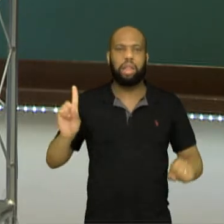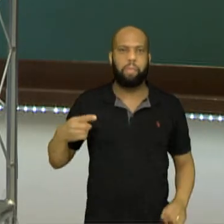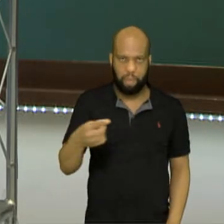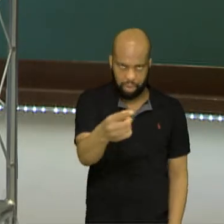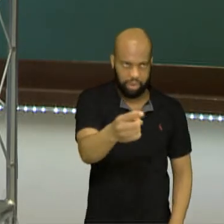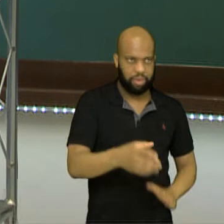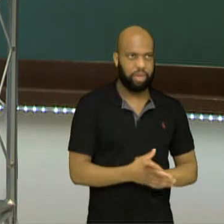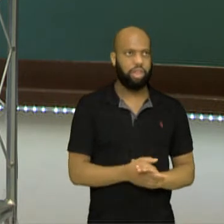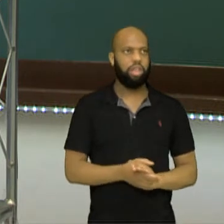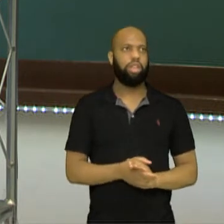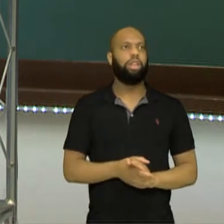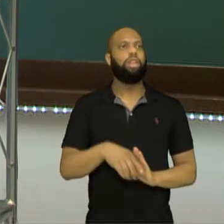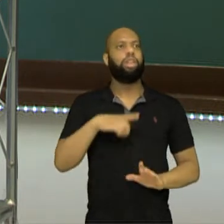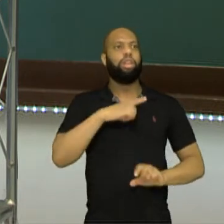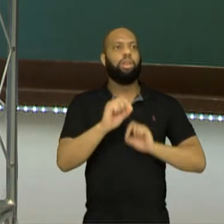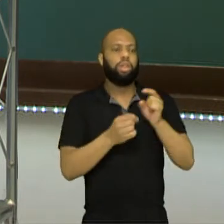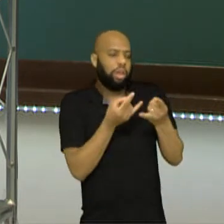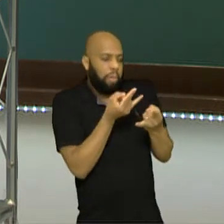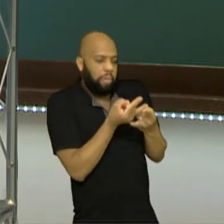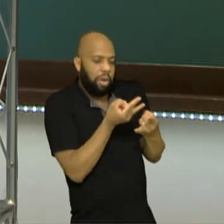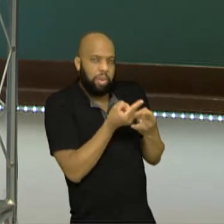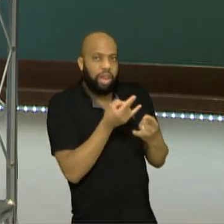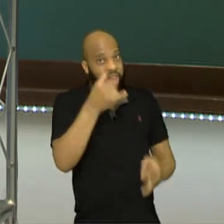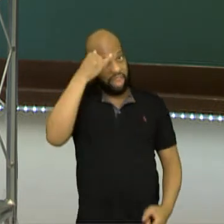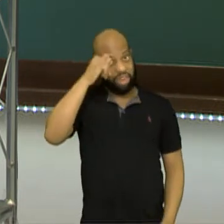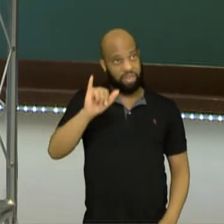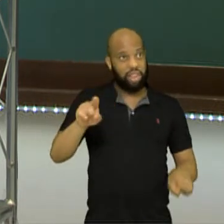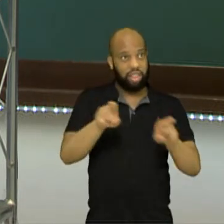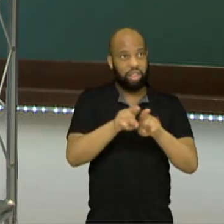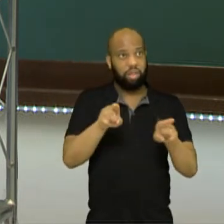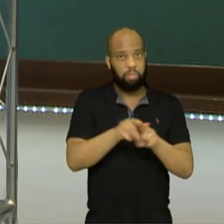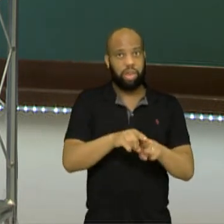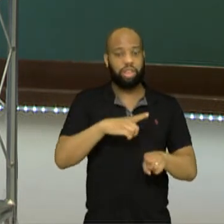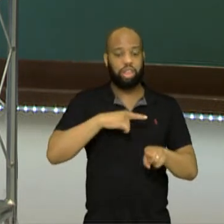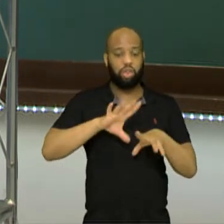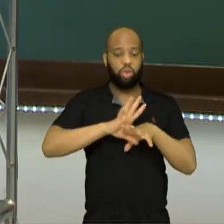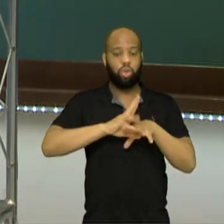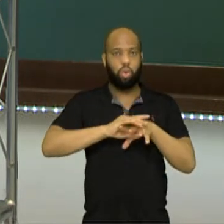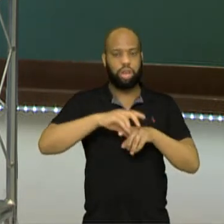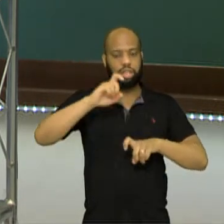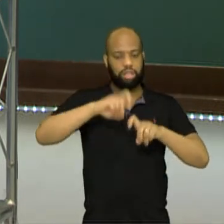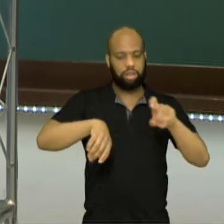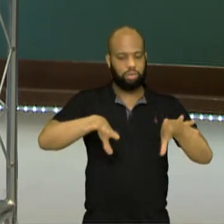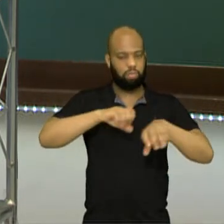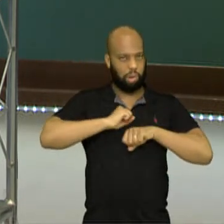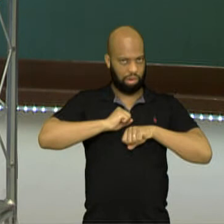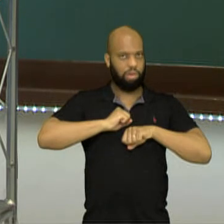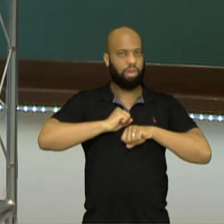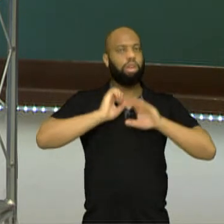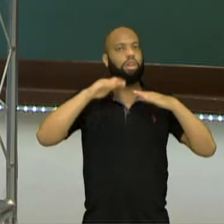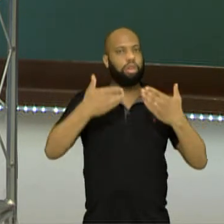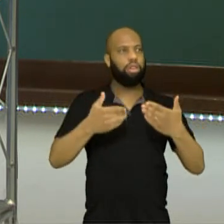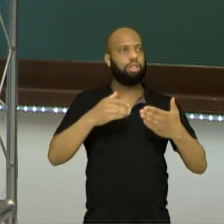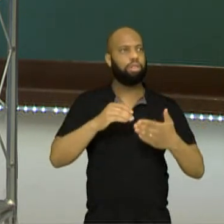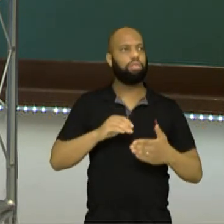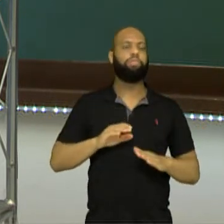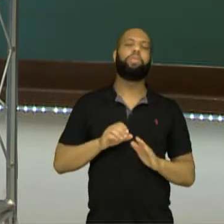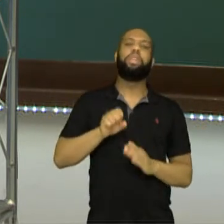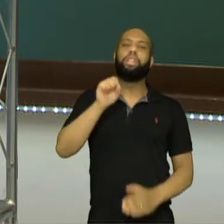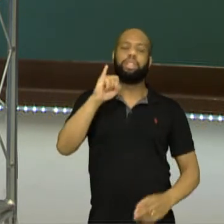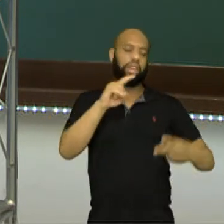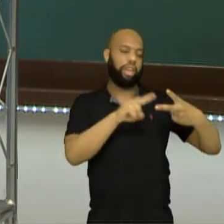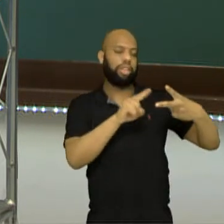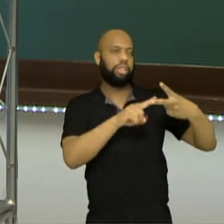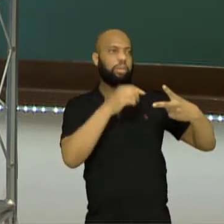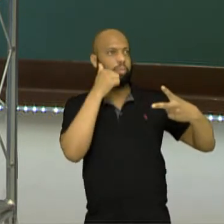a feminina. Eles previnem também as infecções sexualmente transmissíveis. Então, nesse sentido, né, a